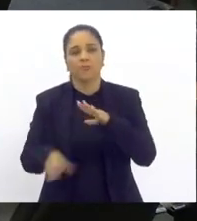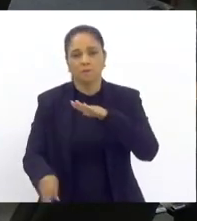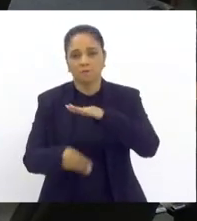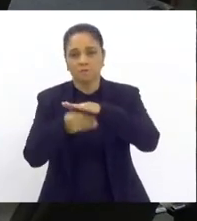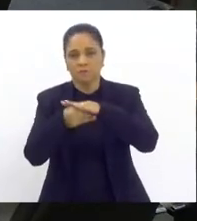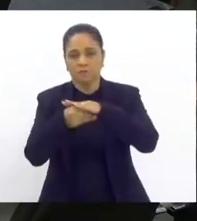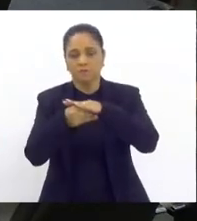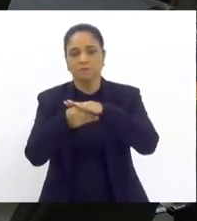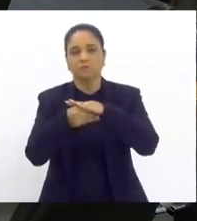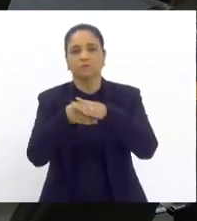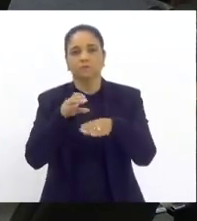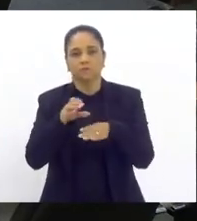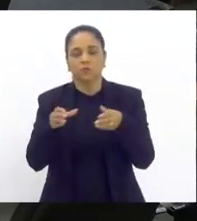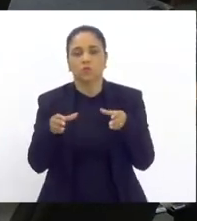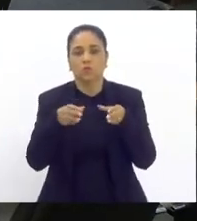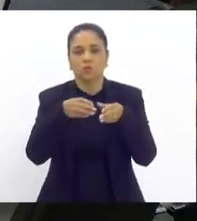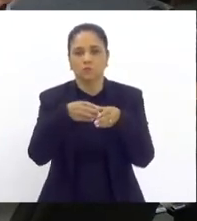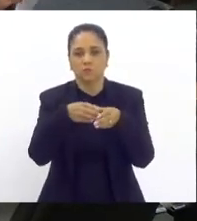Constituição e Justiça.